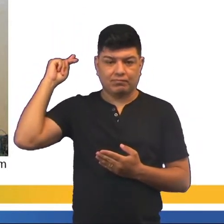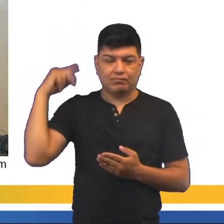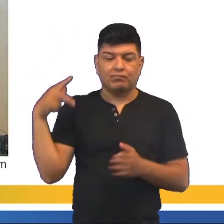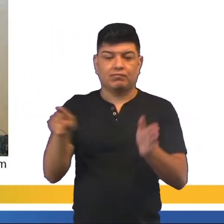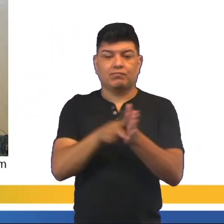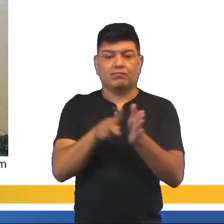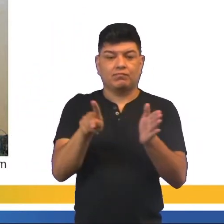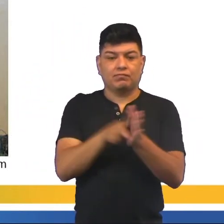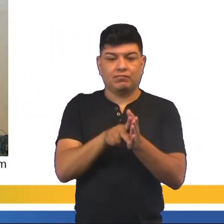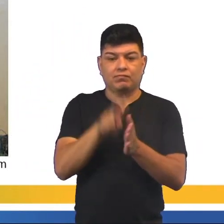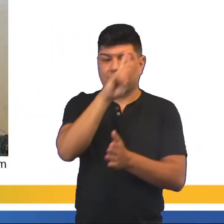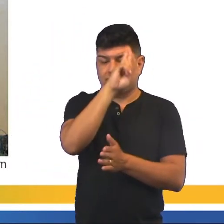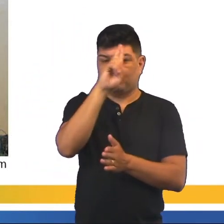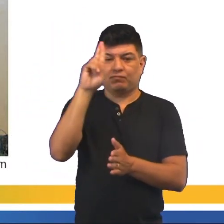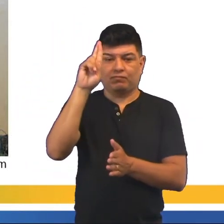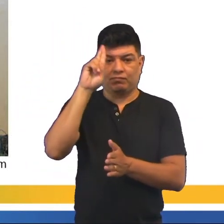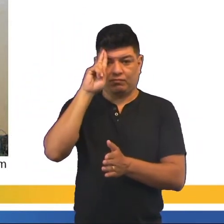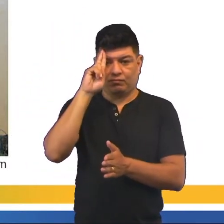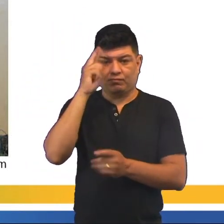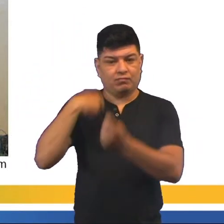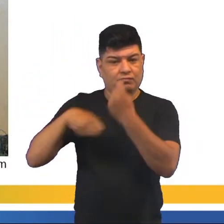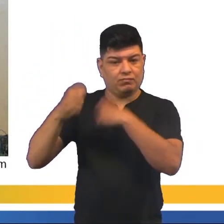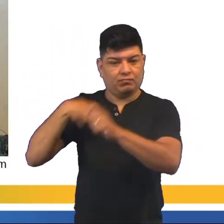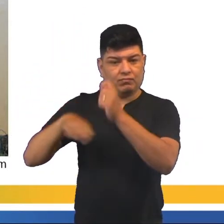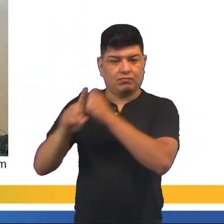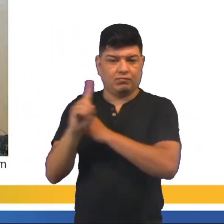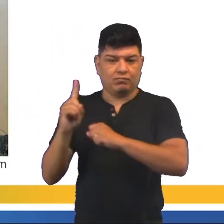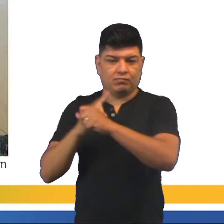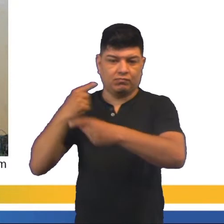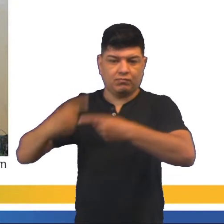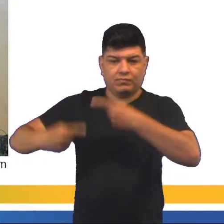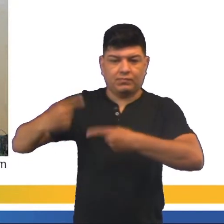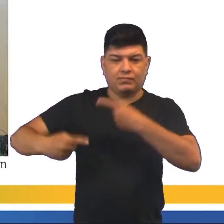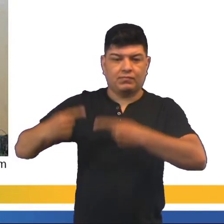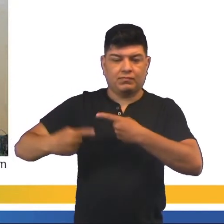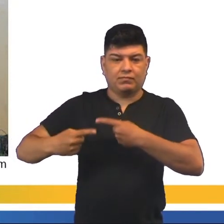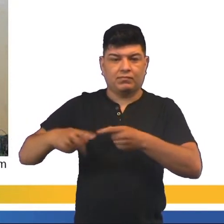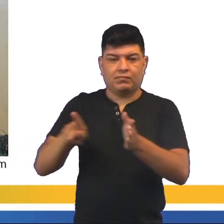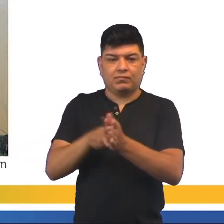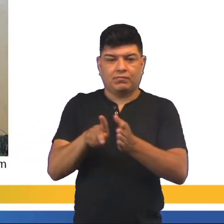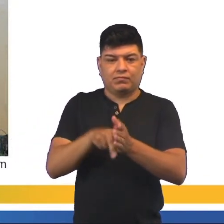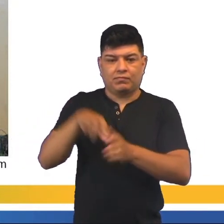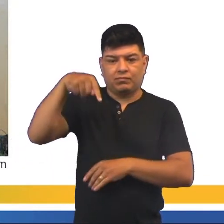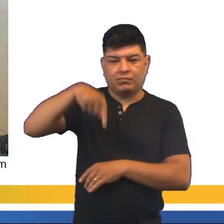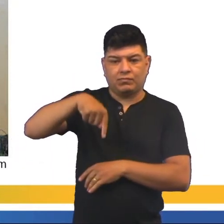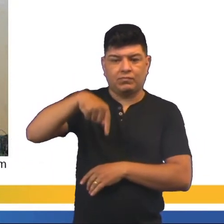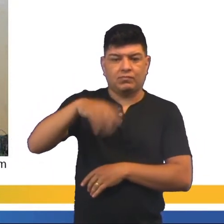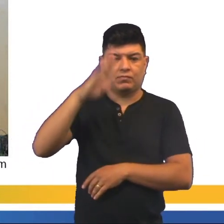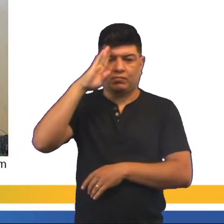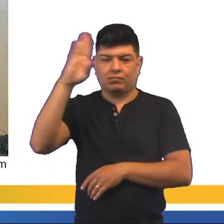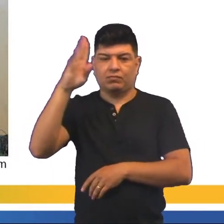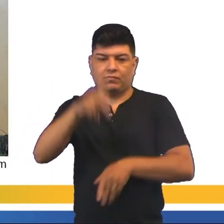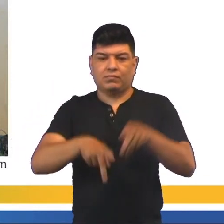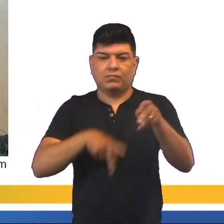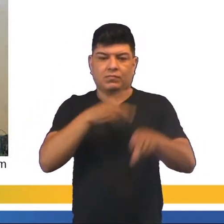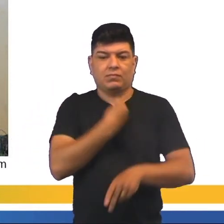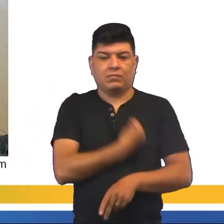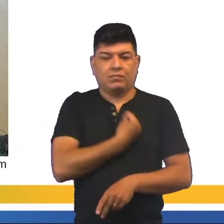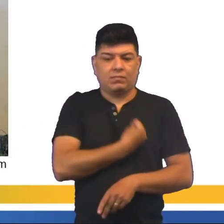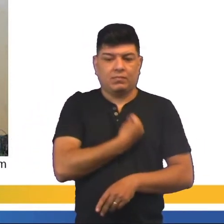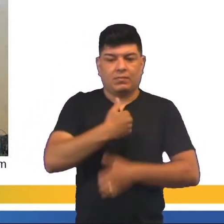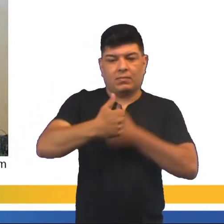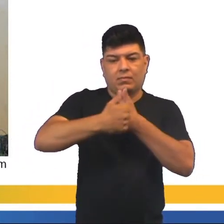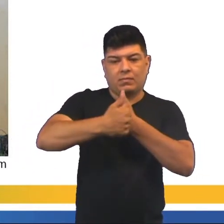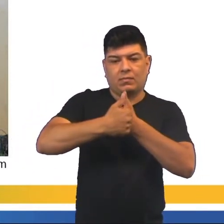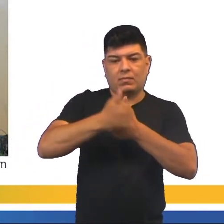nossa própria história econômica, social e política da nossa região. Então, principalmente das populações que vivem à sua